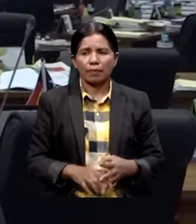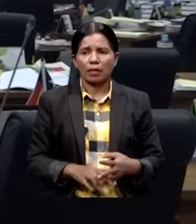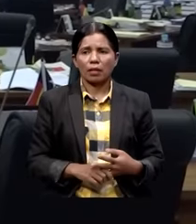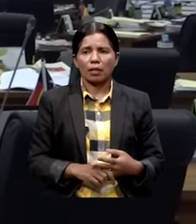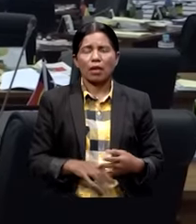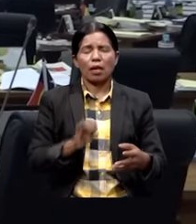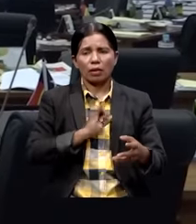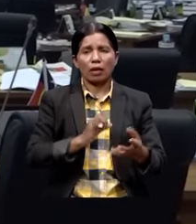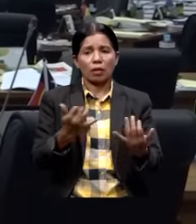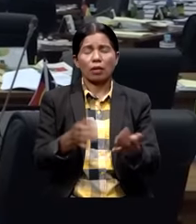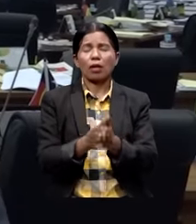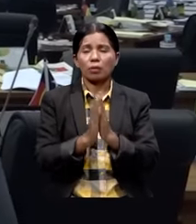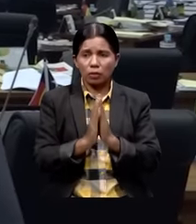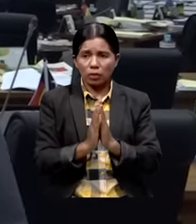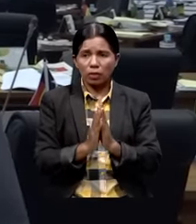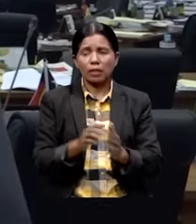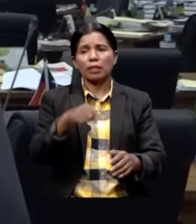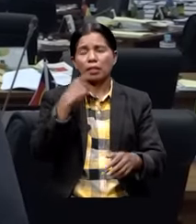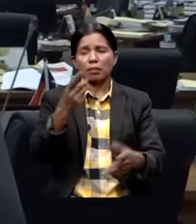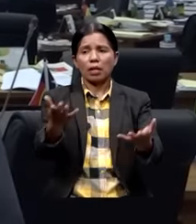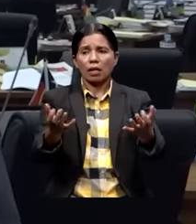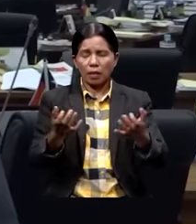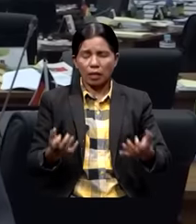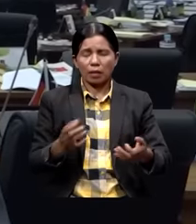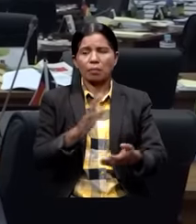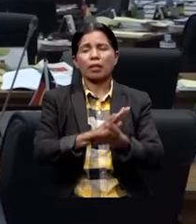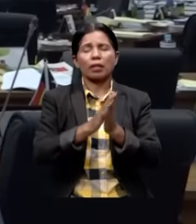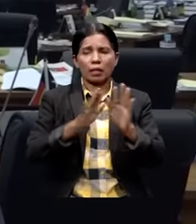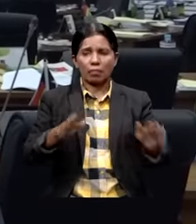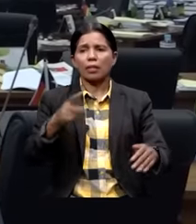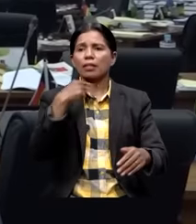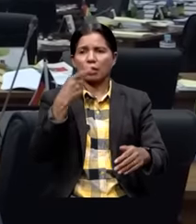Agora, o Sufa ali, se é uma carlos com reconciliação, né? Se.